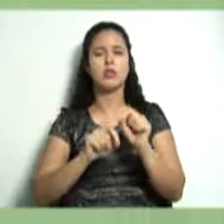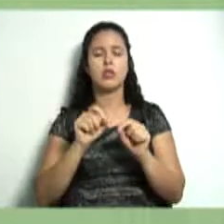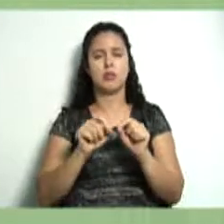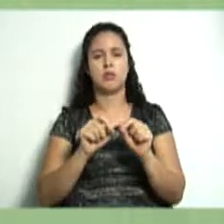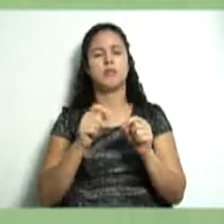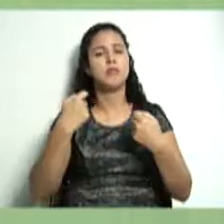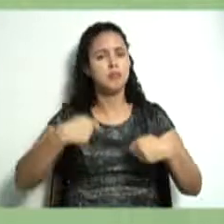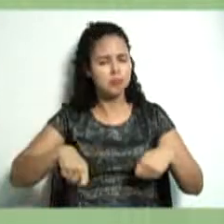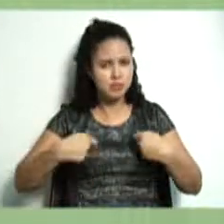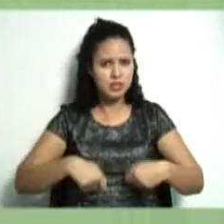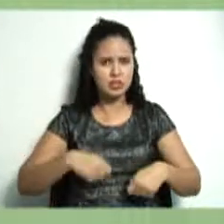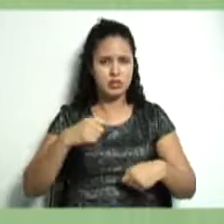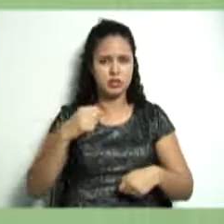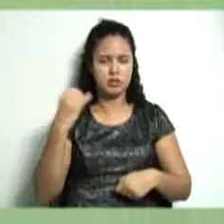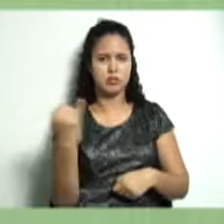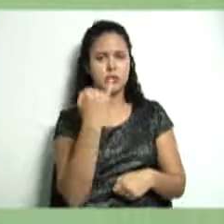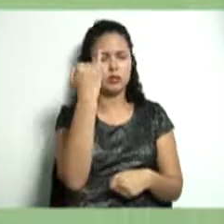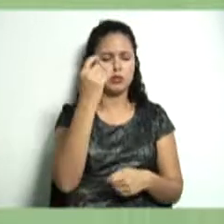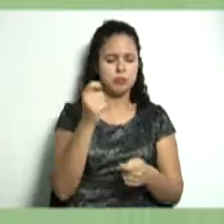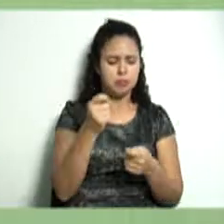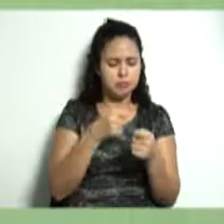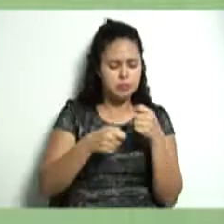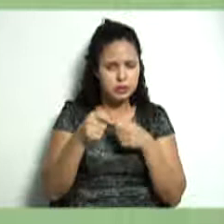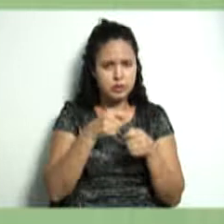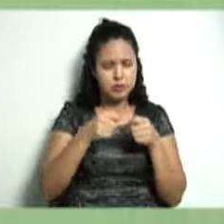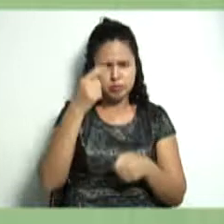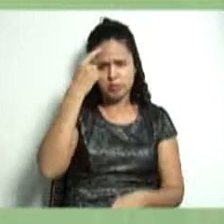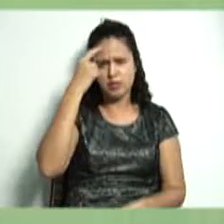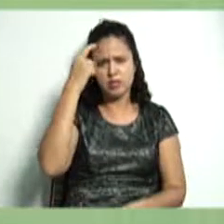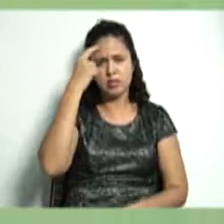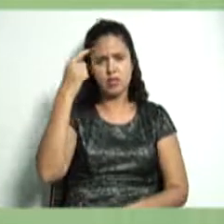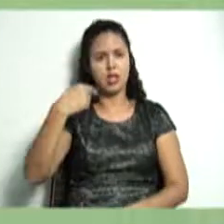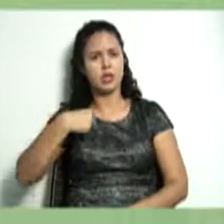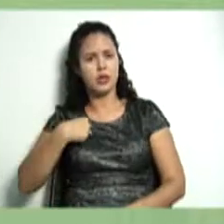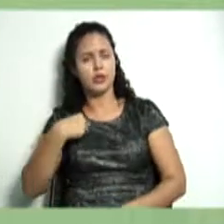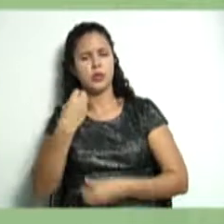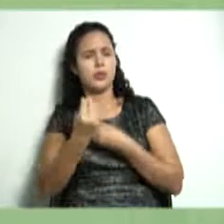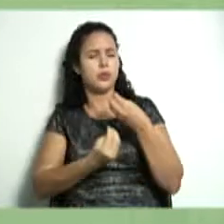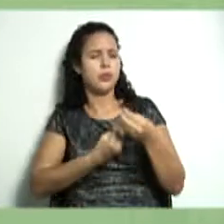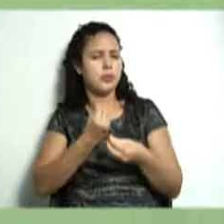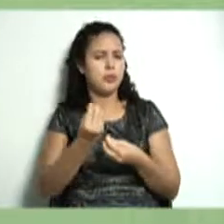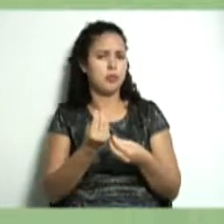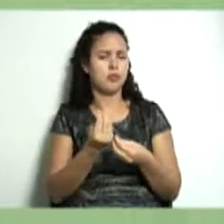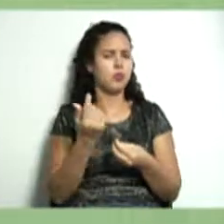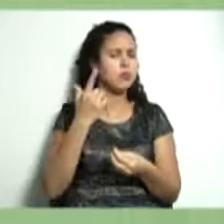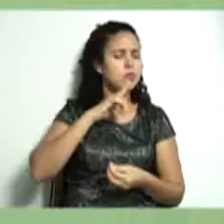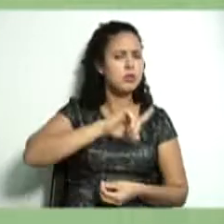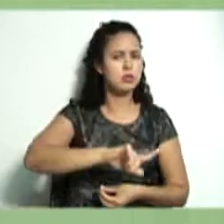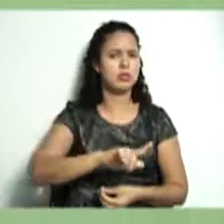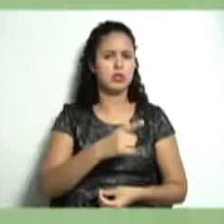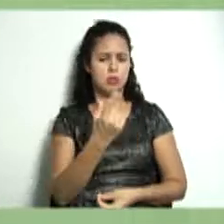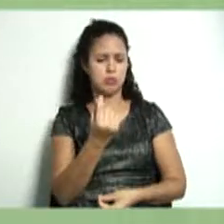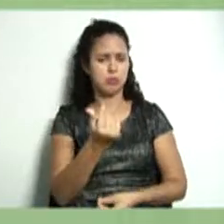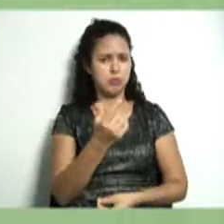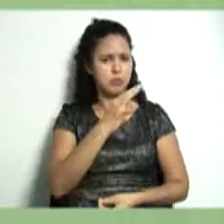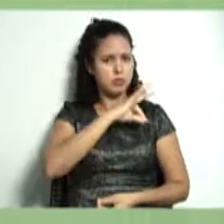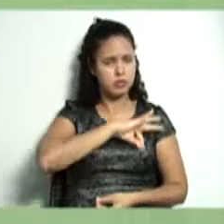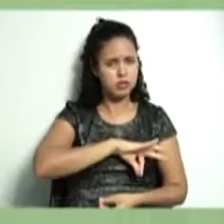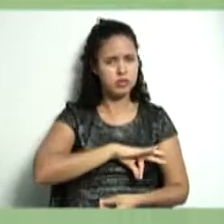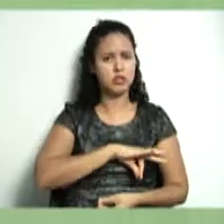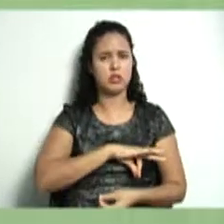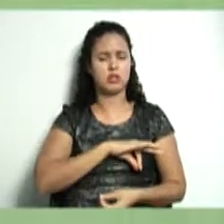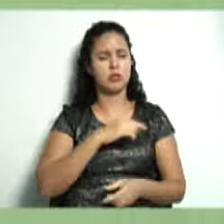ser econômica quando a gente pensa: eu obtenho a minha renda a partir